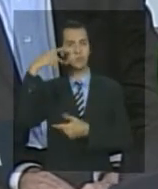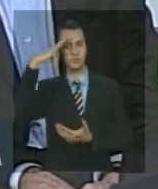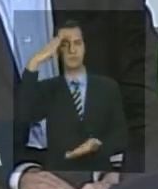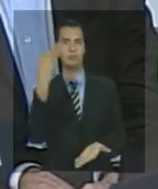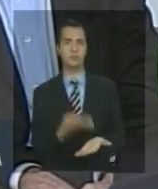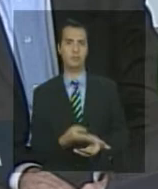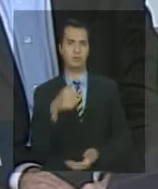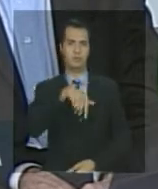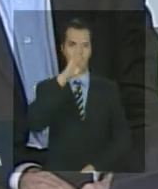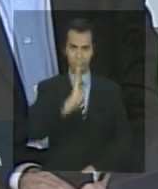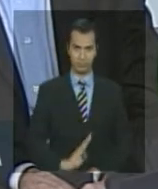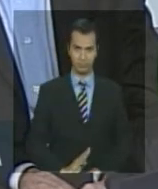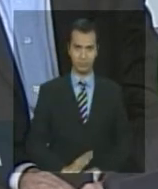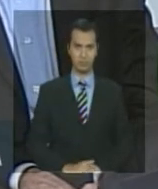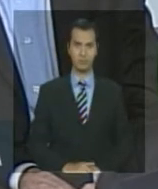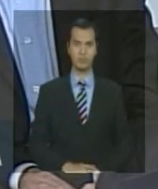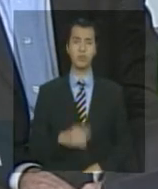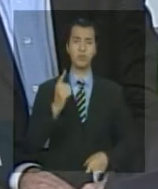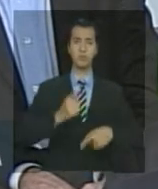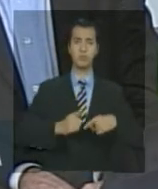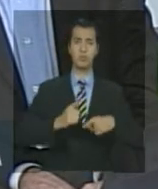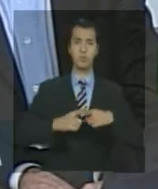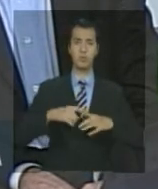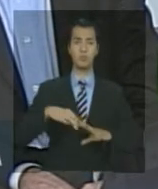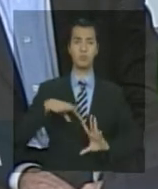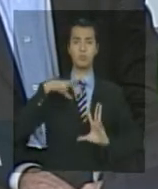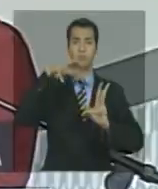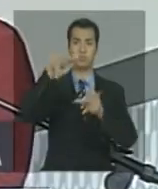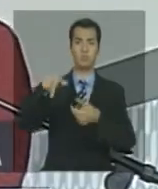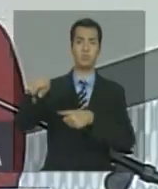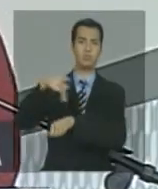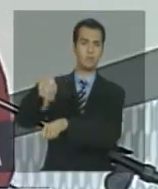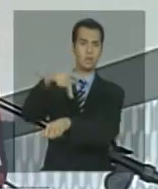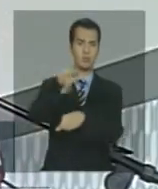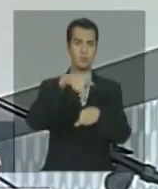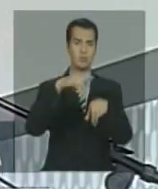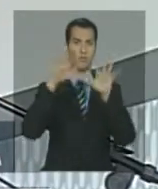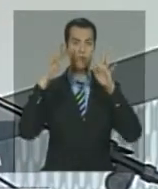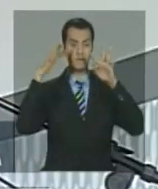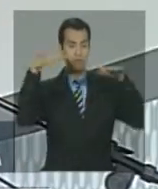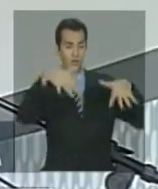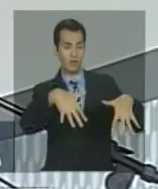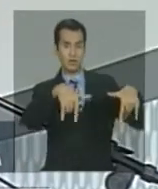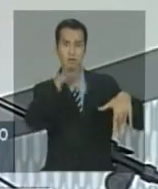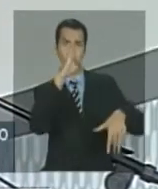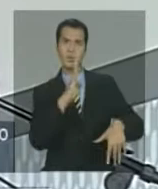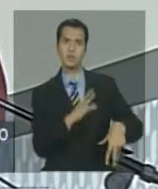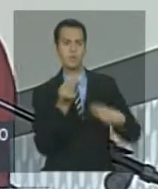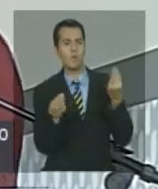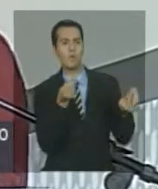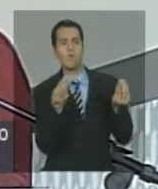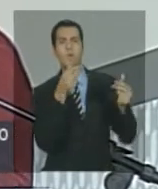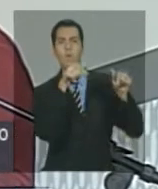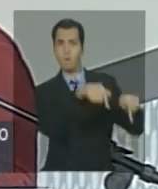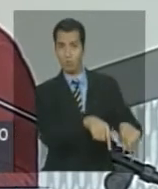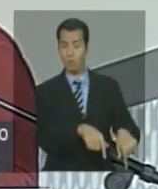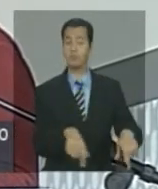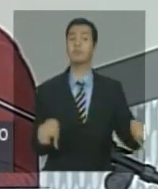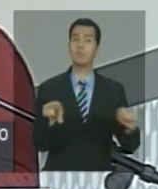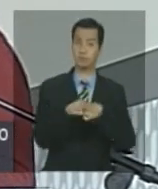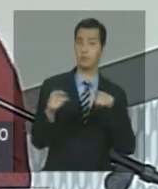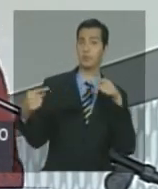qual os outros países nos veem é a forma pela qual nós também nos